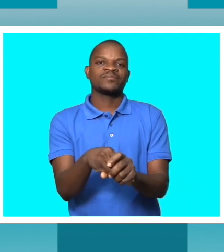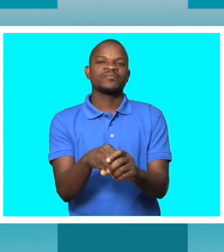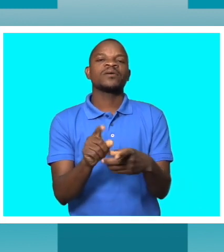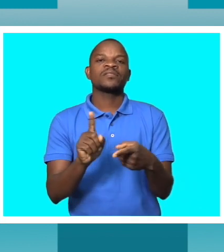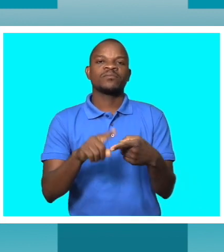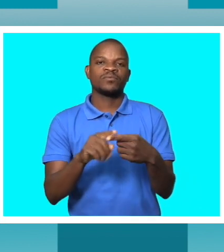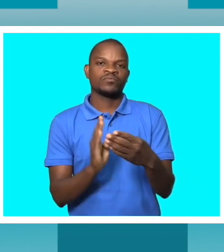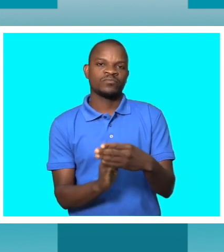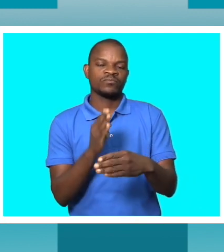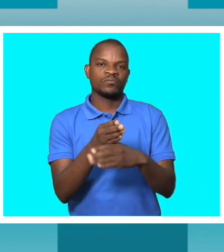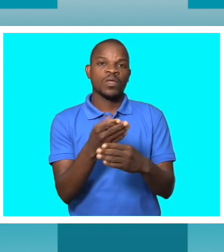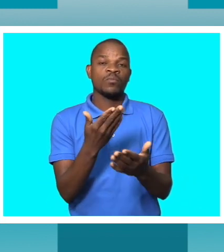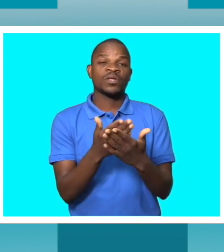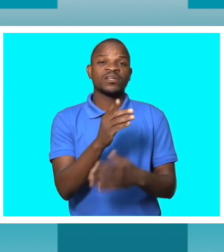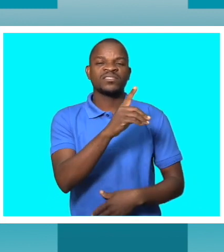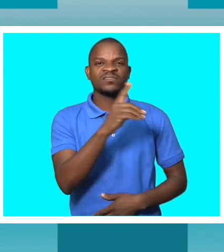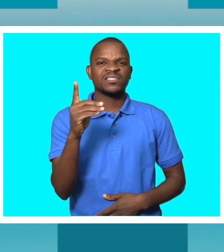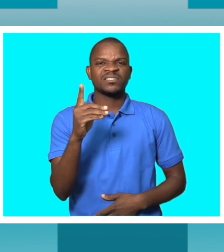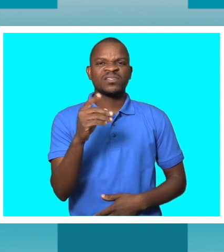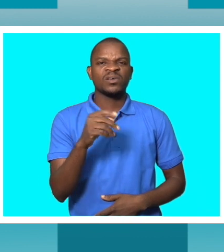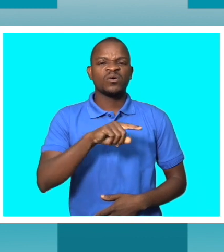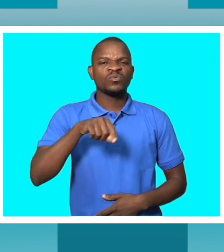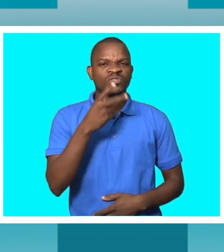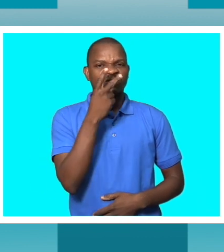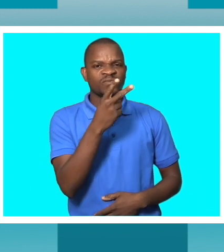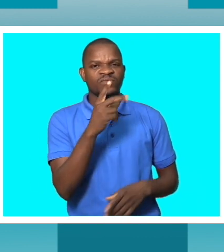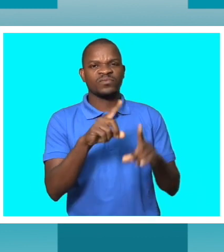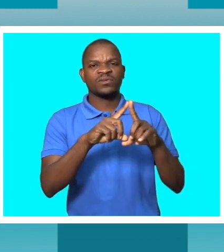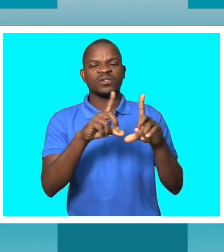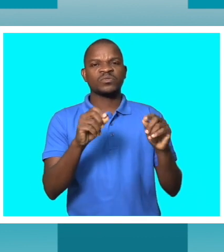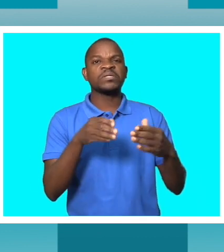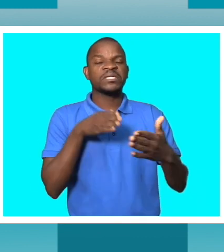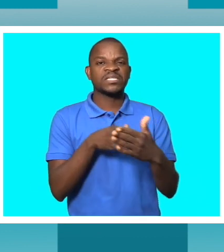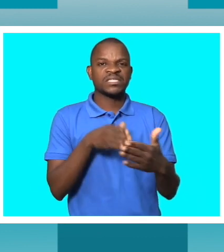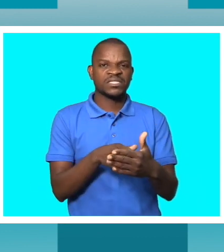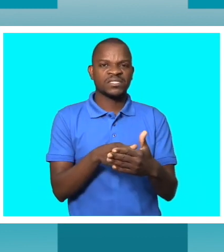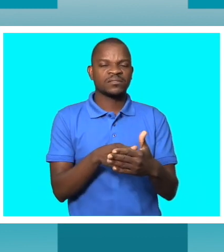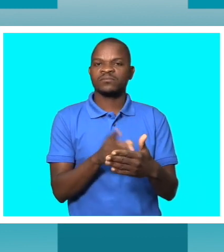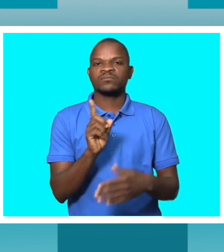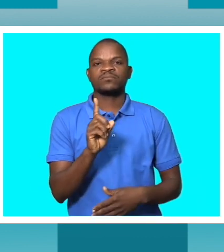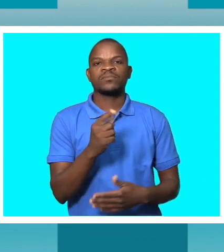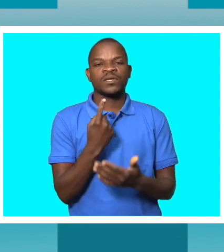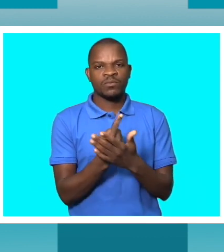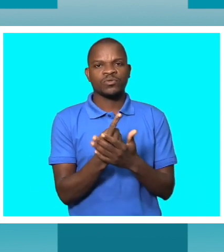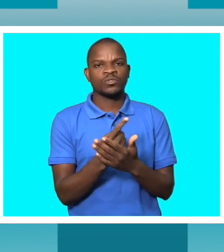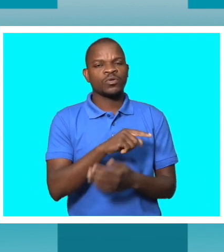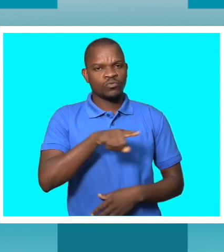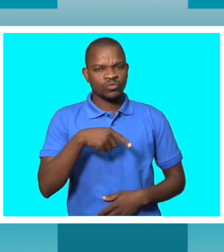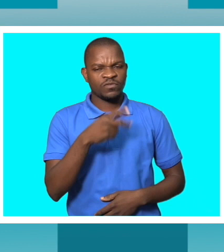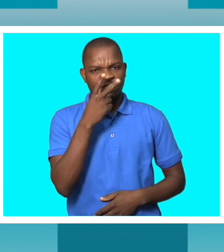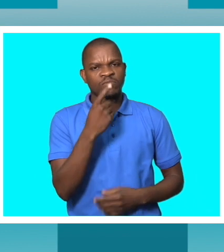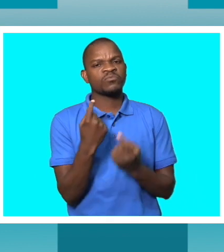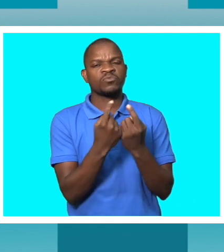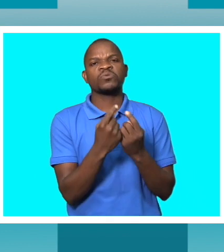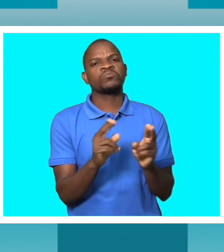superação. A deficiência não tem que ser algo que crie traumas. É preciso